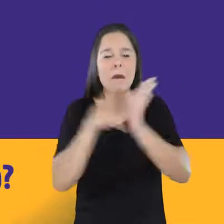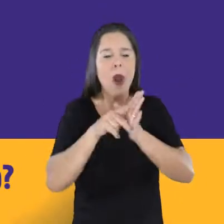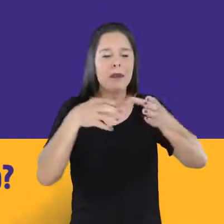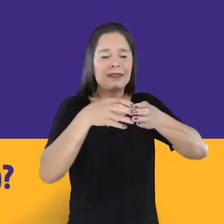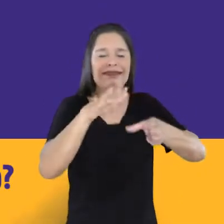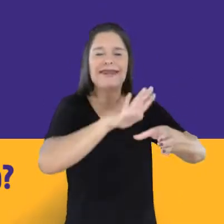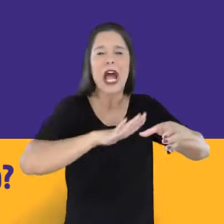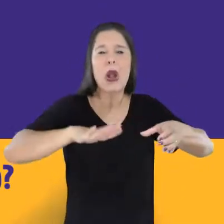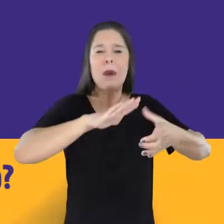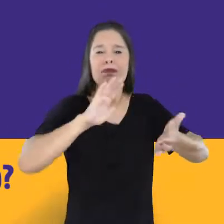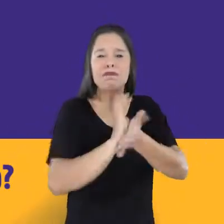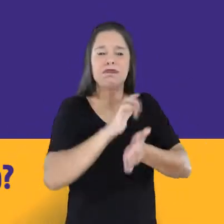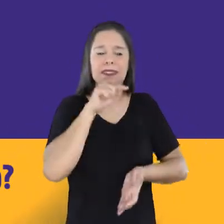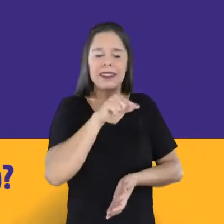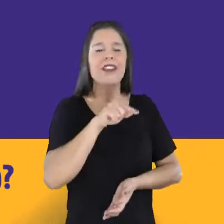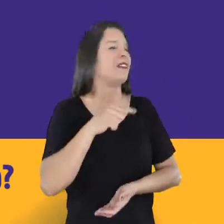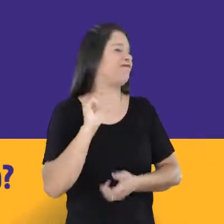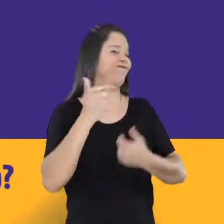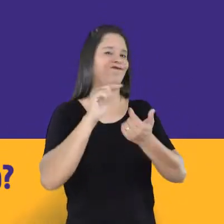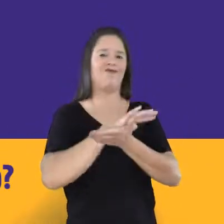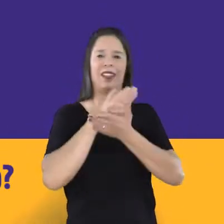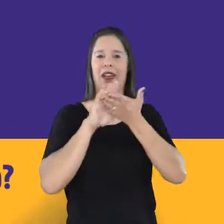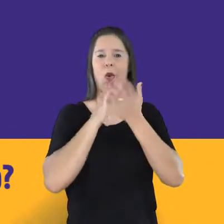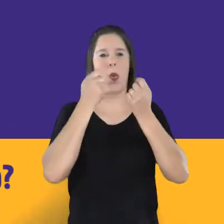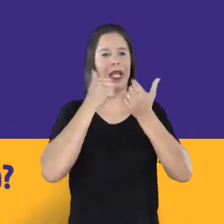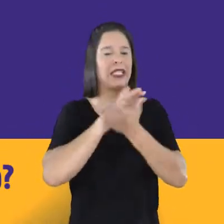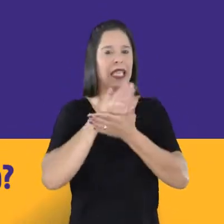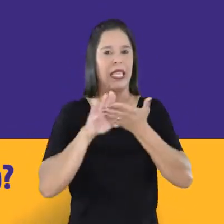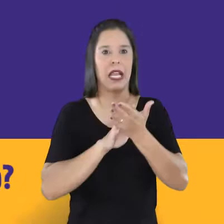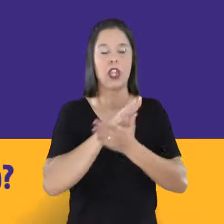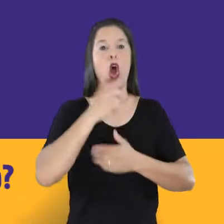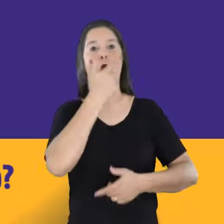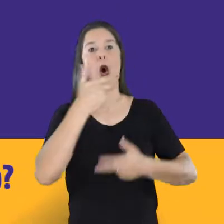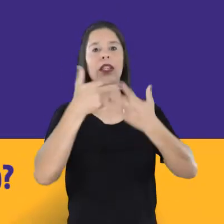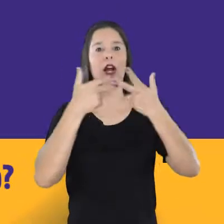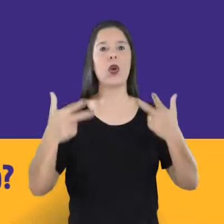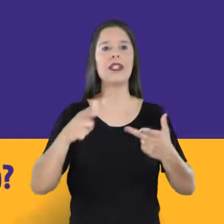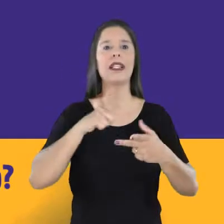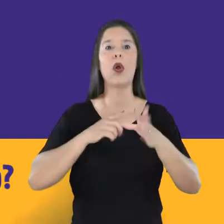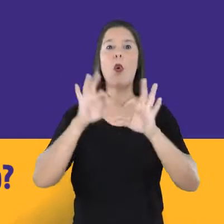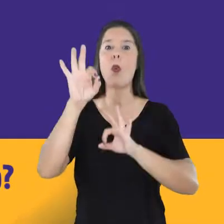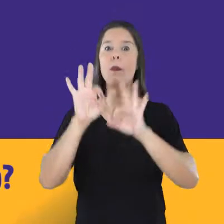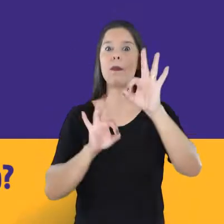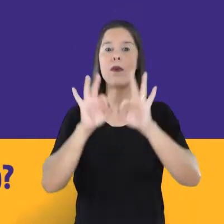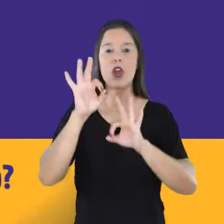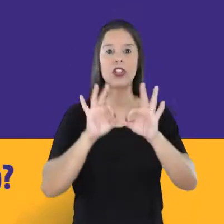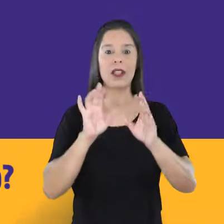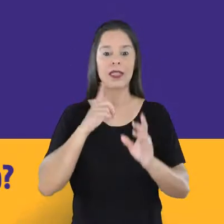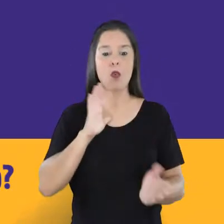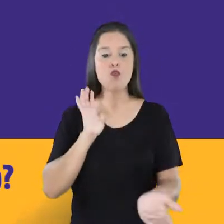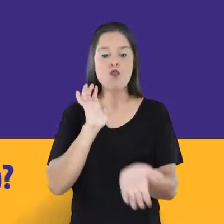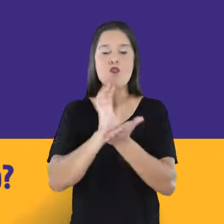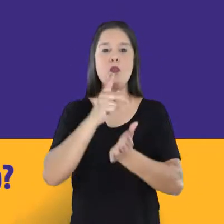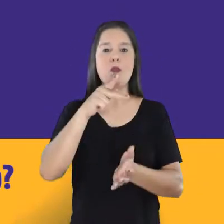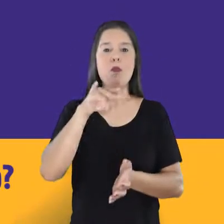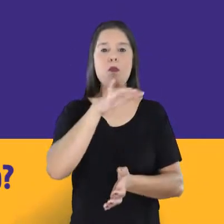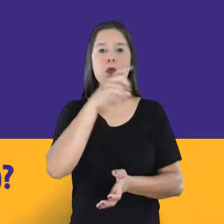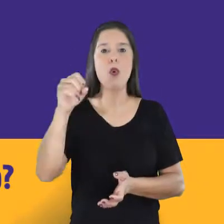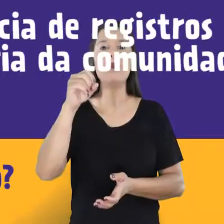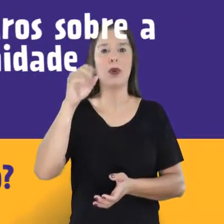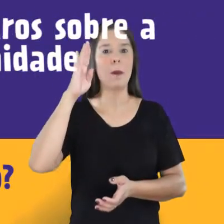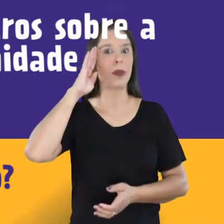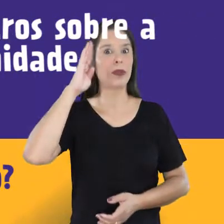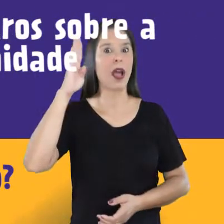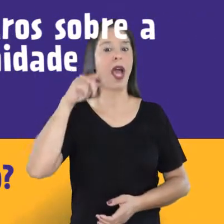ofertas de cultura, lazer, convívio social e saúde para idosos nesses territórios. Além disso, seria interessante